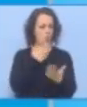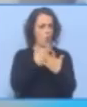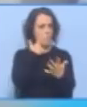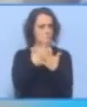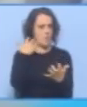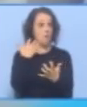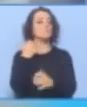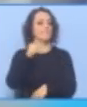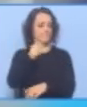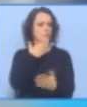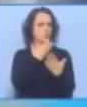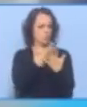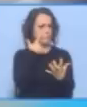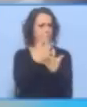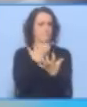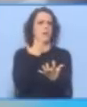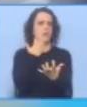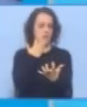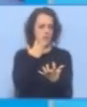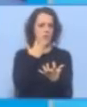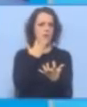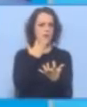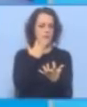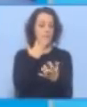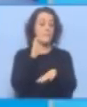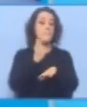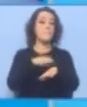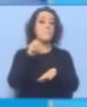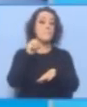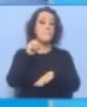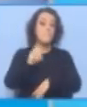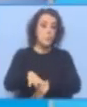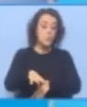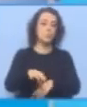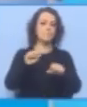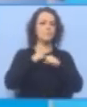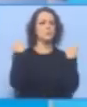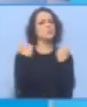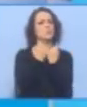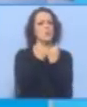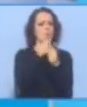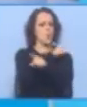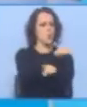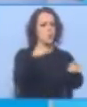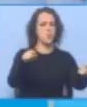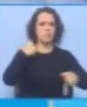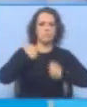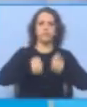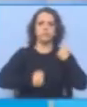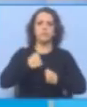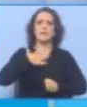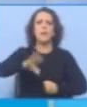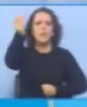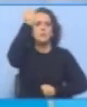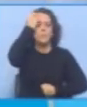foi significativo na medida em que eu penso que foi também o resultado de uma mobilização da sociedade civil. Da informação sobre o